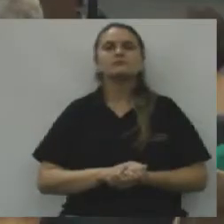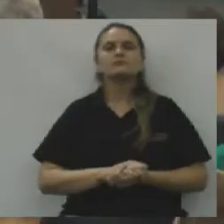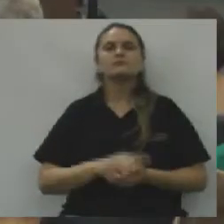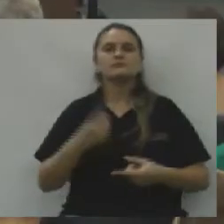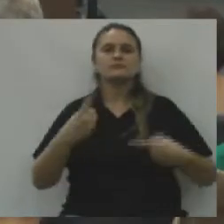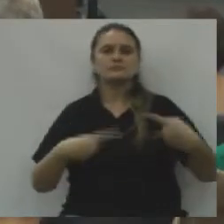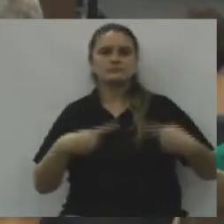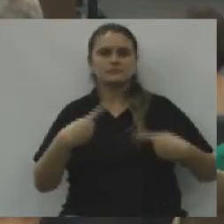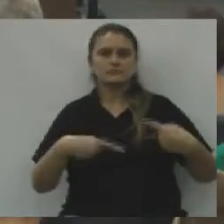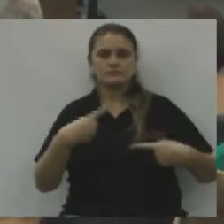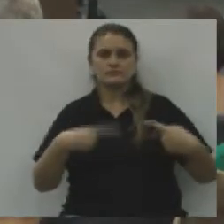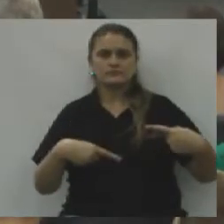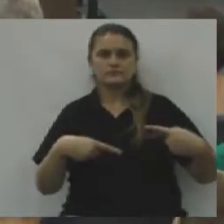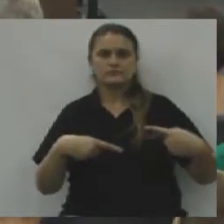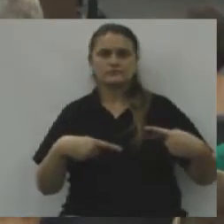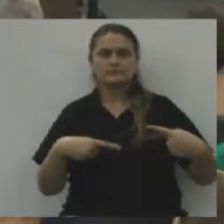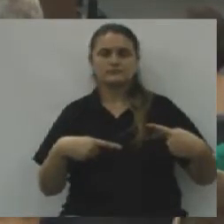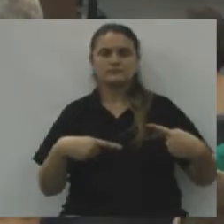Em discussão?